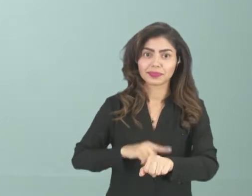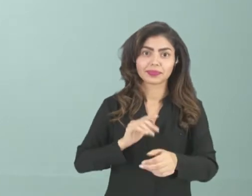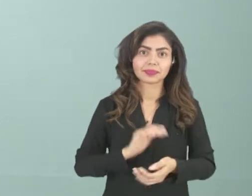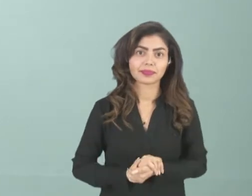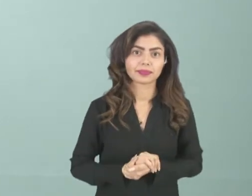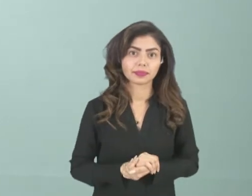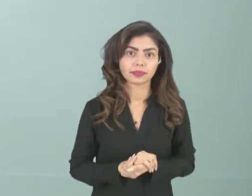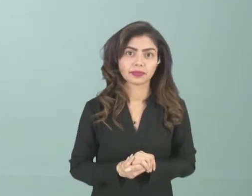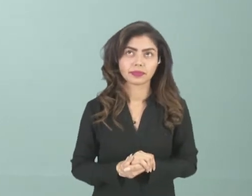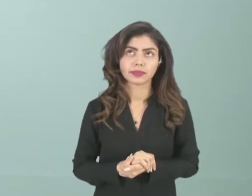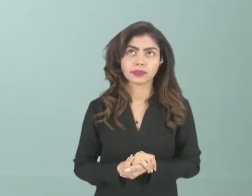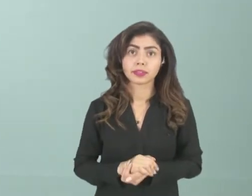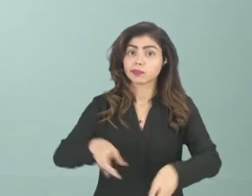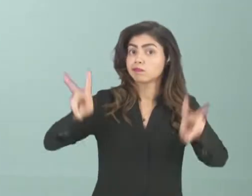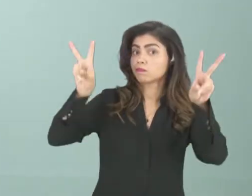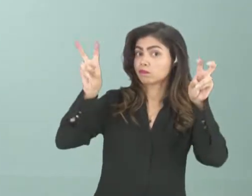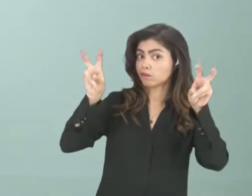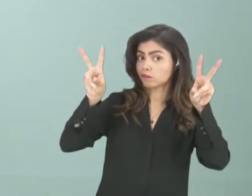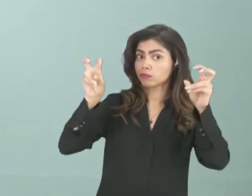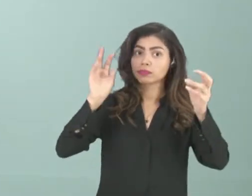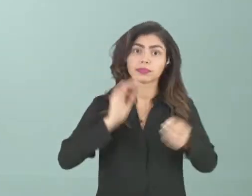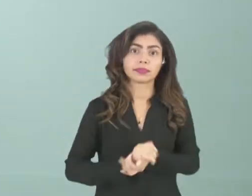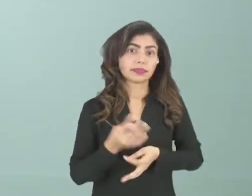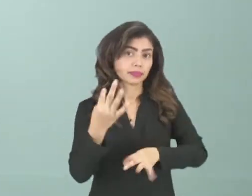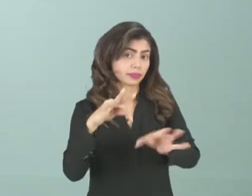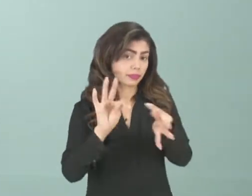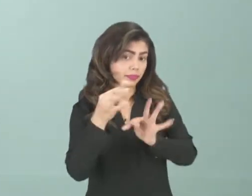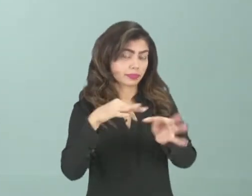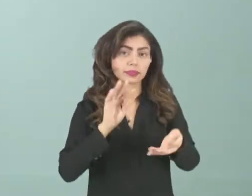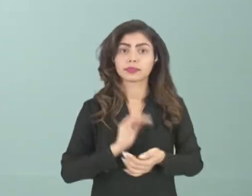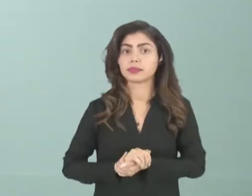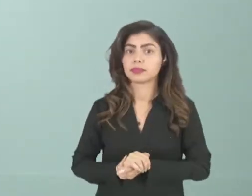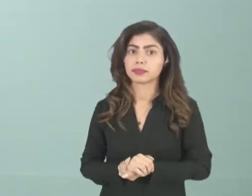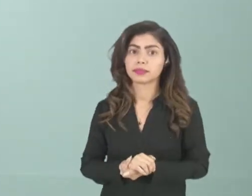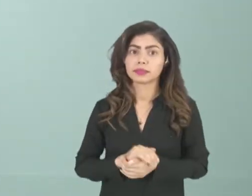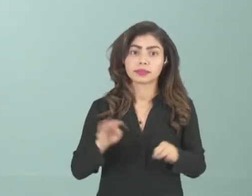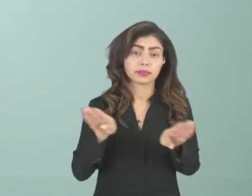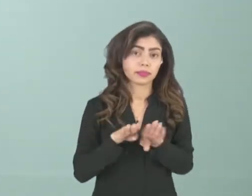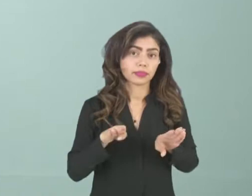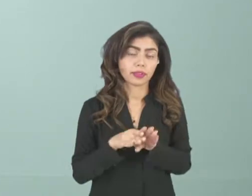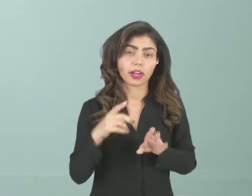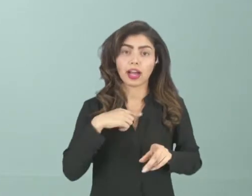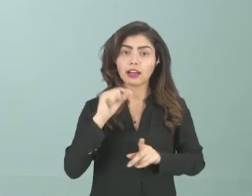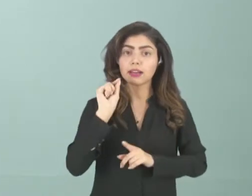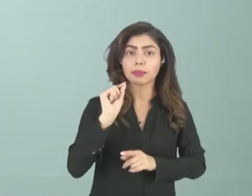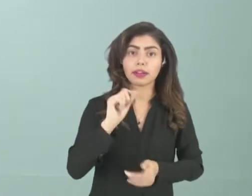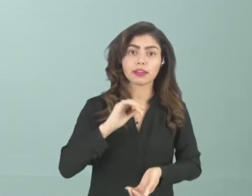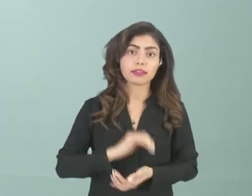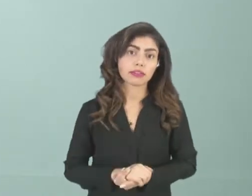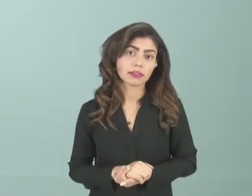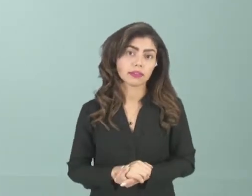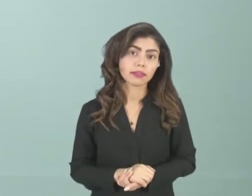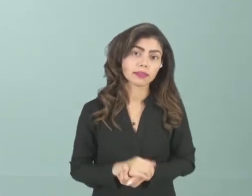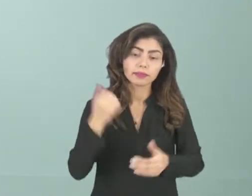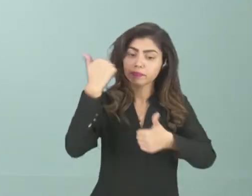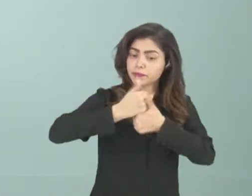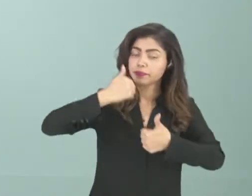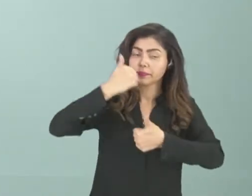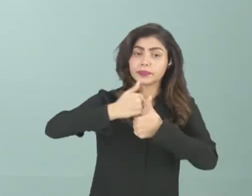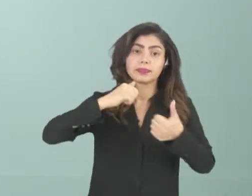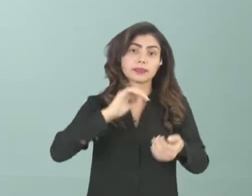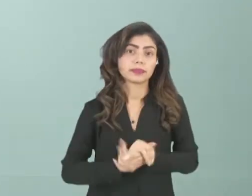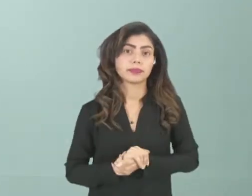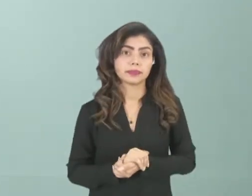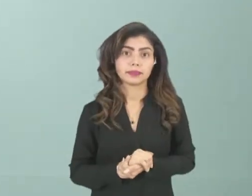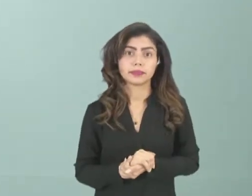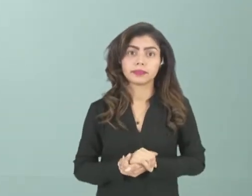dizer que teve um avanço tecnológico dentro dessas próprias indústrias, e aí as pessoas elas foram sendo substituídas